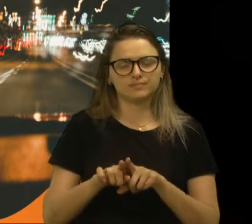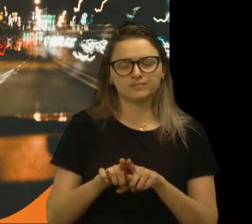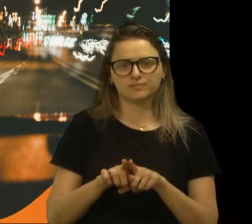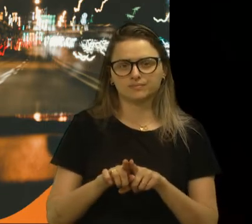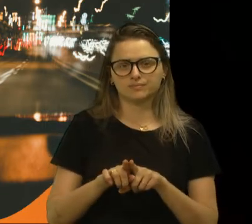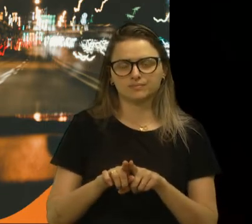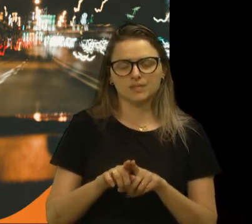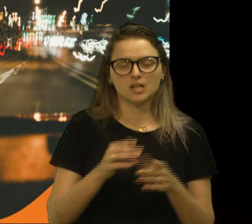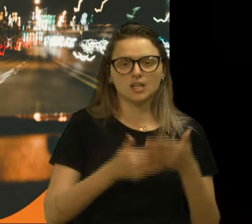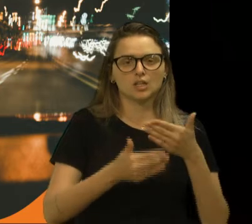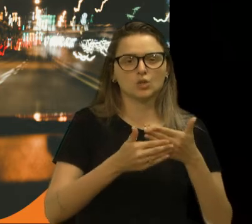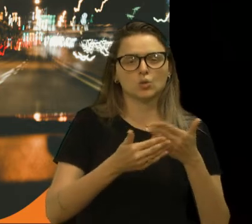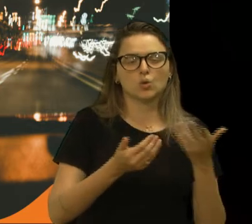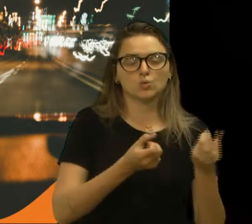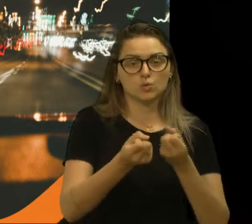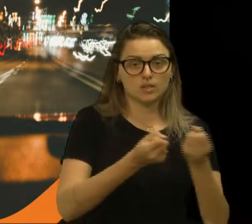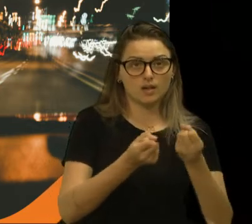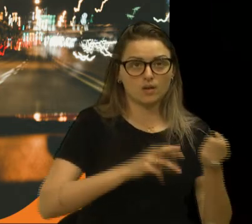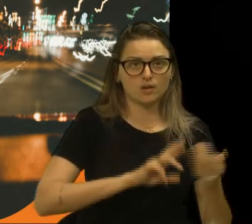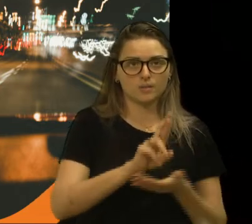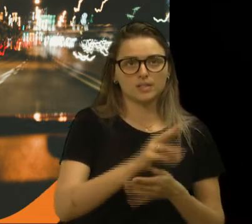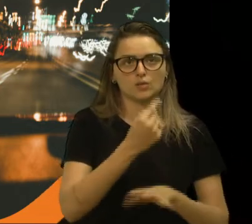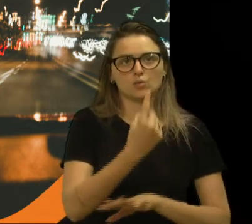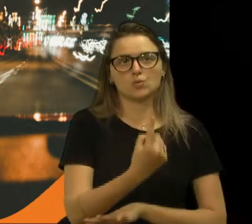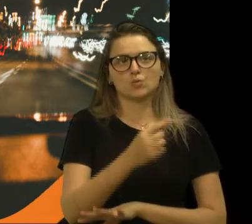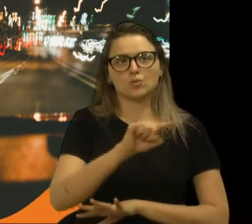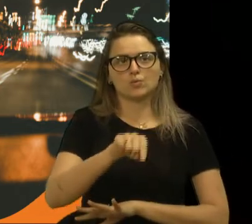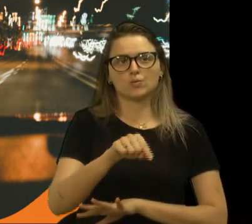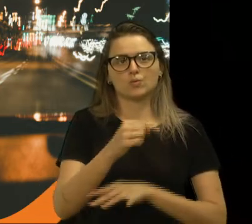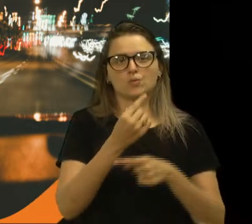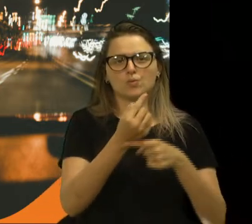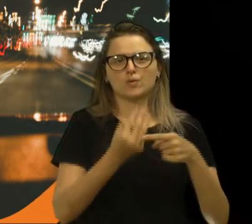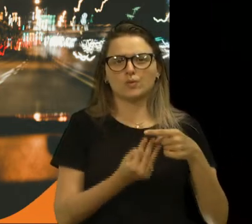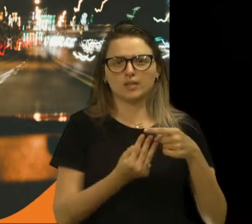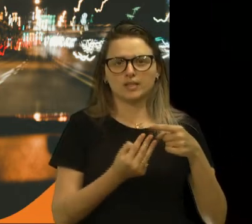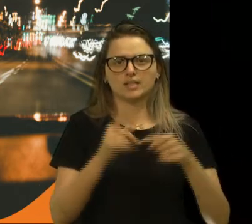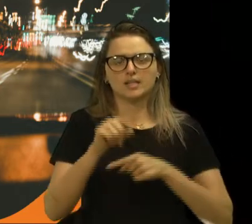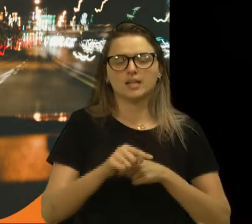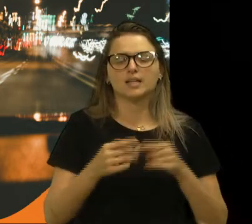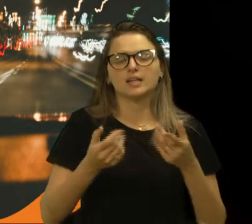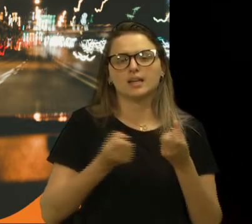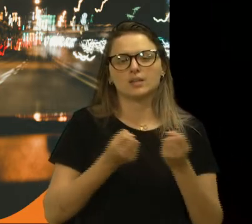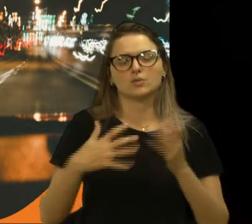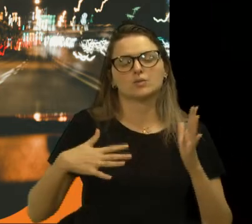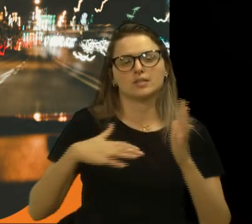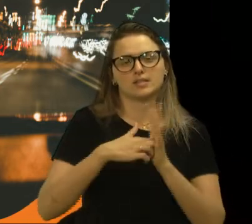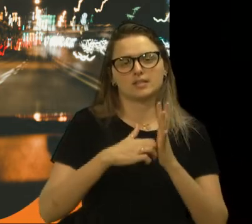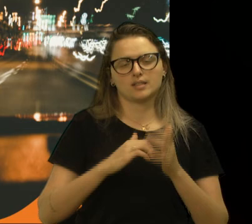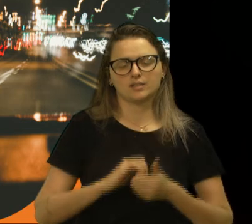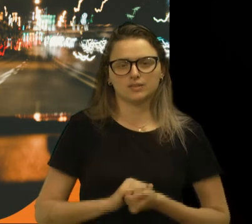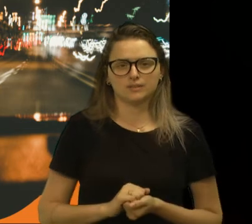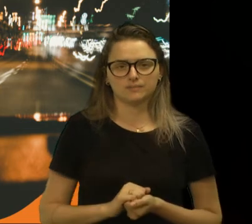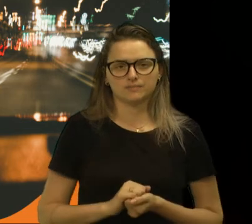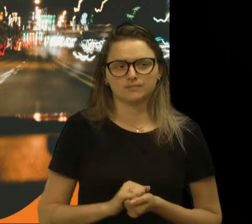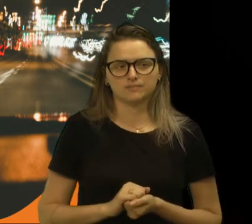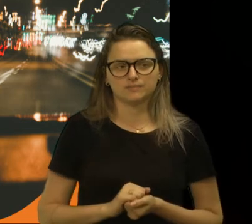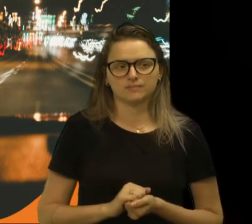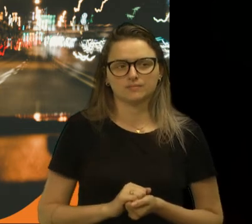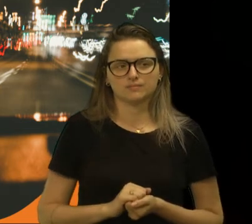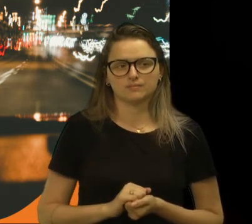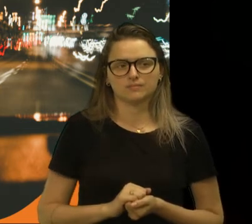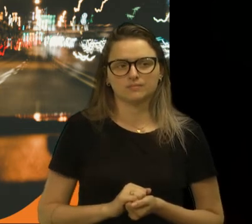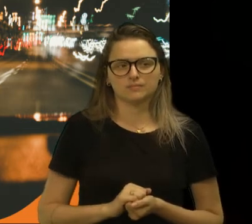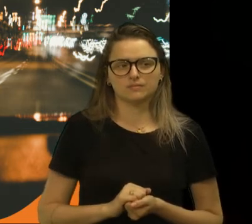os automóveis, então, representam mais de 1/3 dos veículos envolvidos nestas situações.